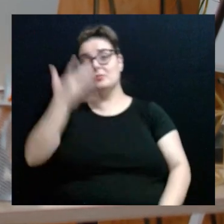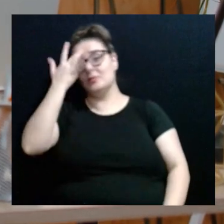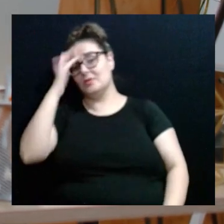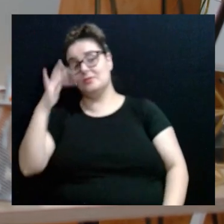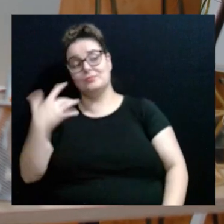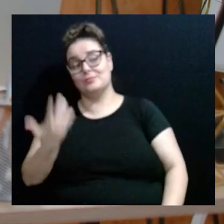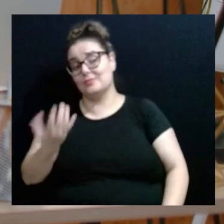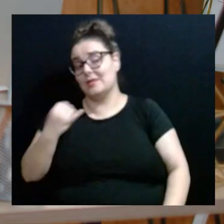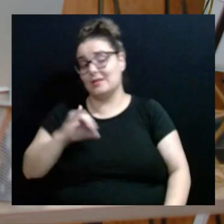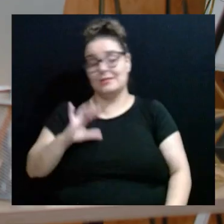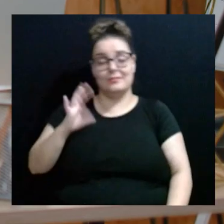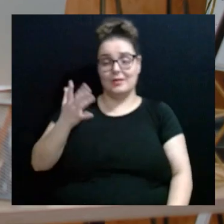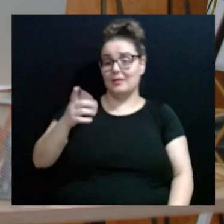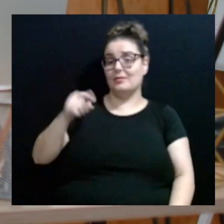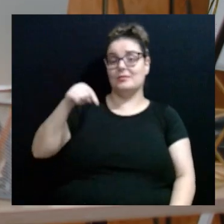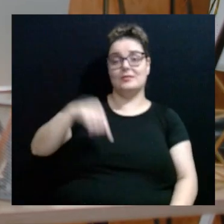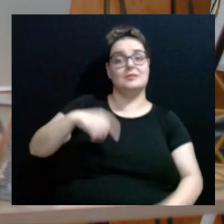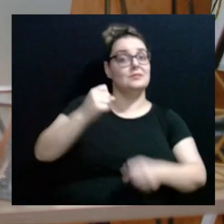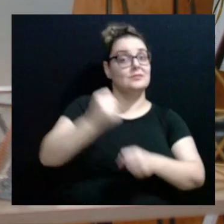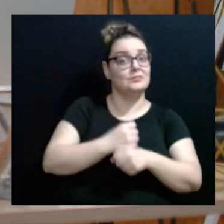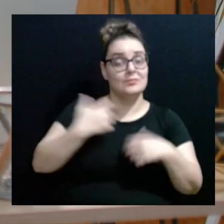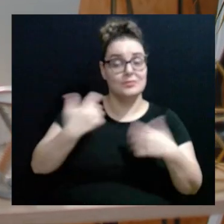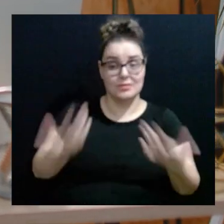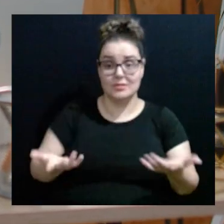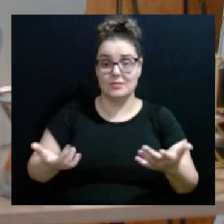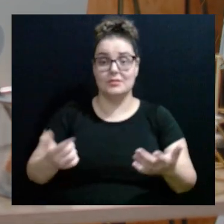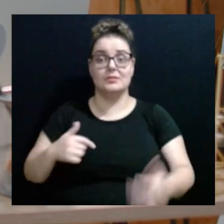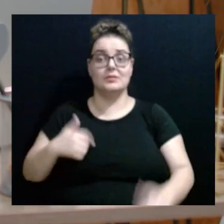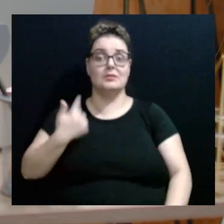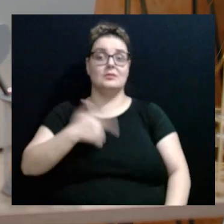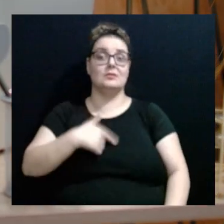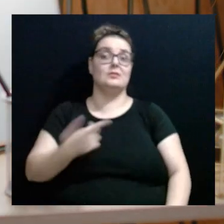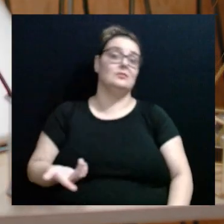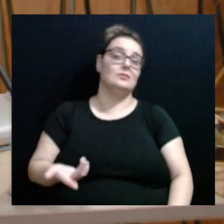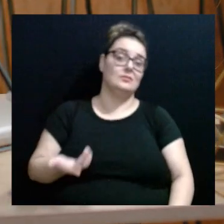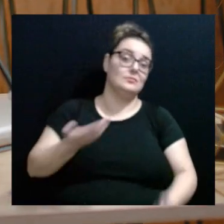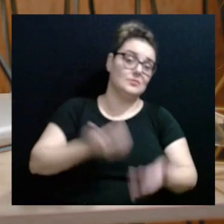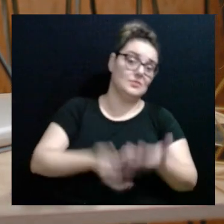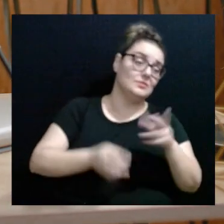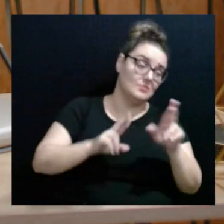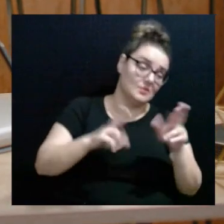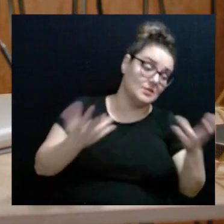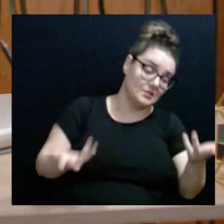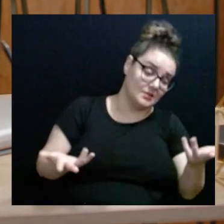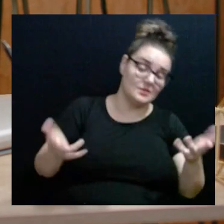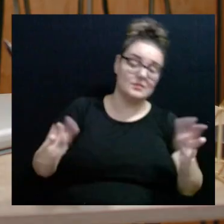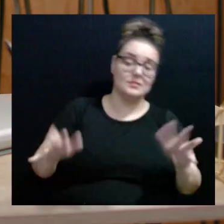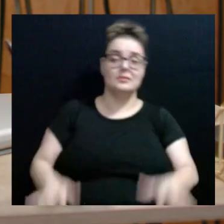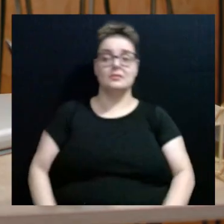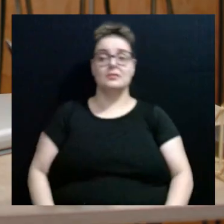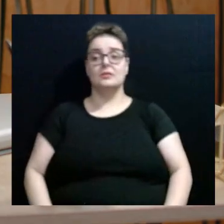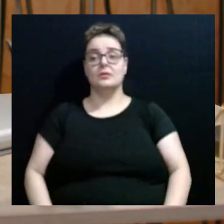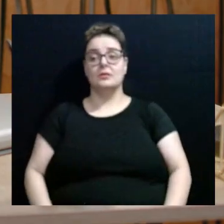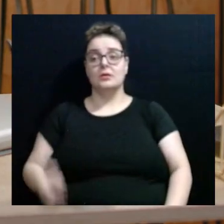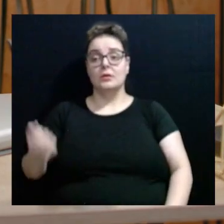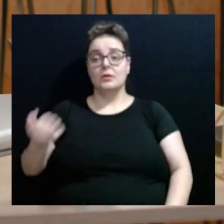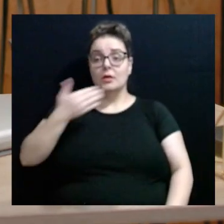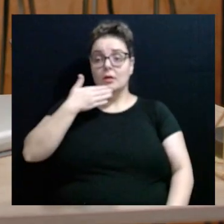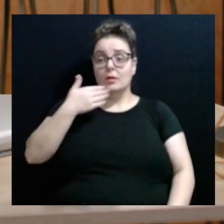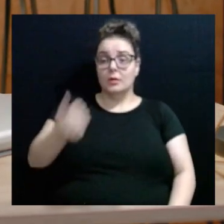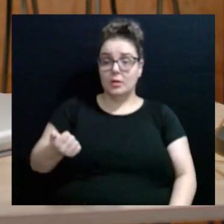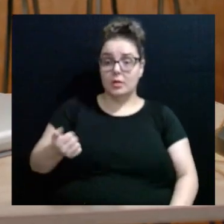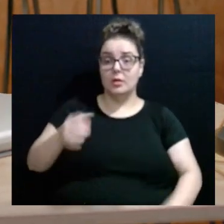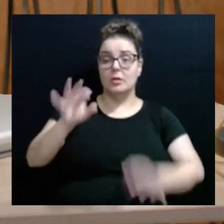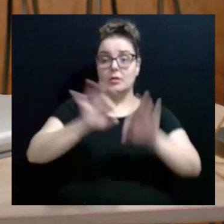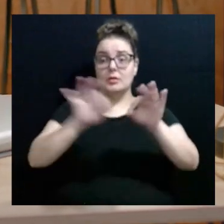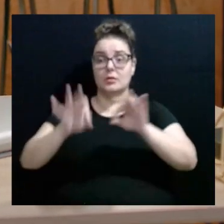até lá a gente não sabe se isso vai acontecer esse ano, nós temos esperança. Então, quanto